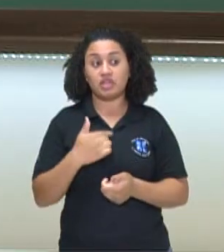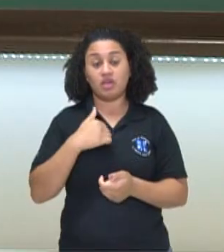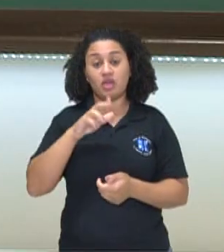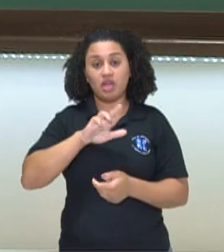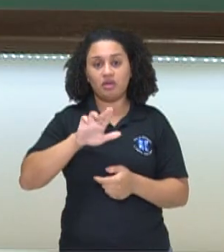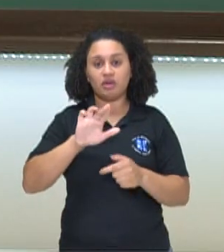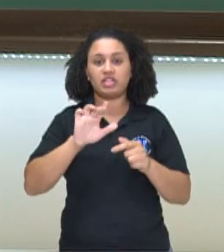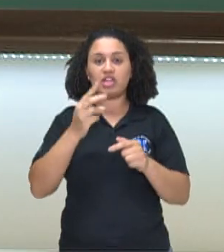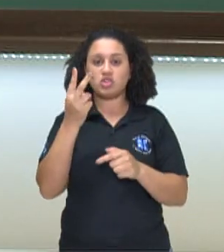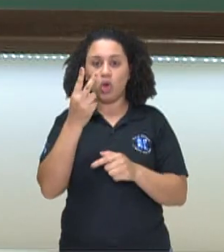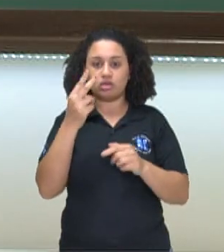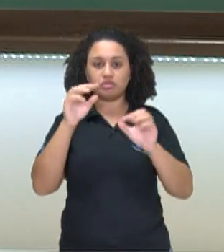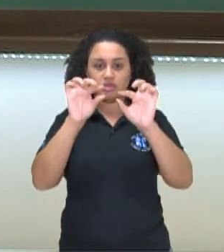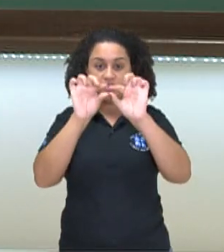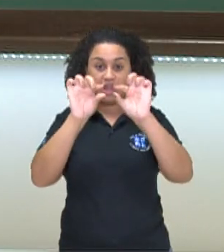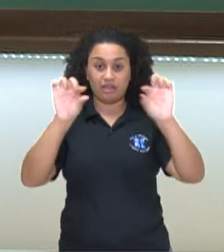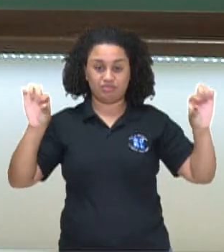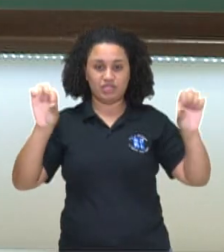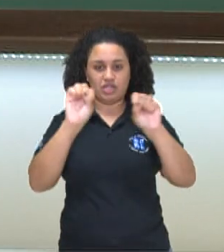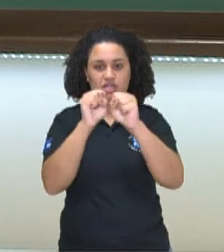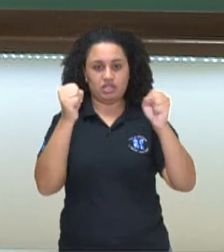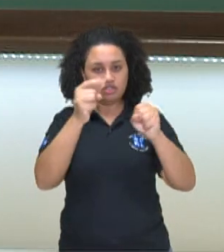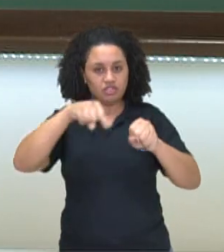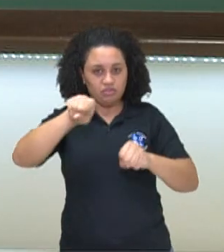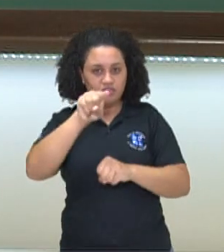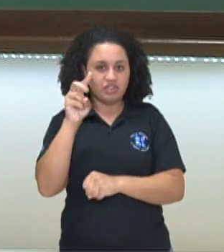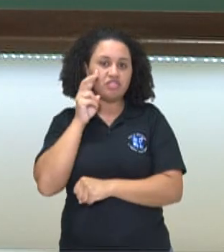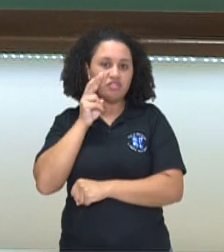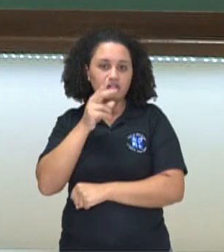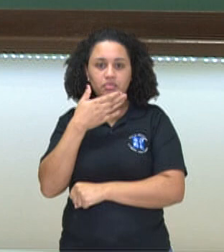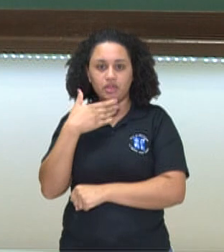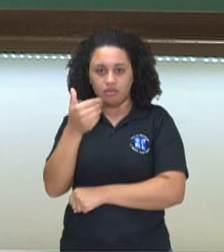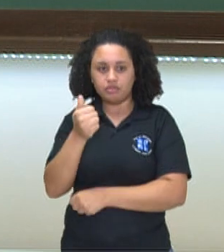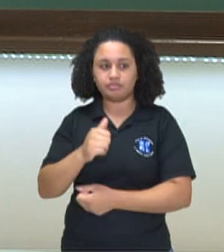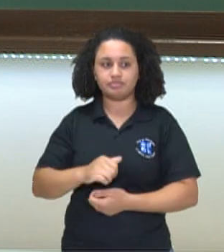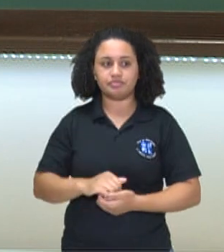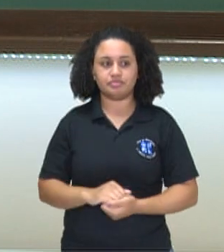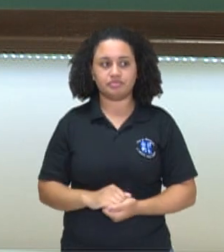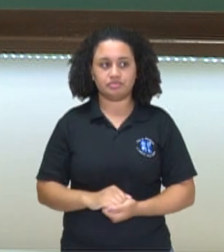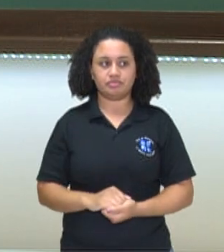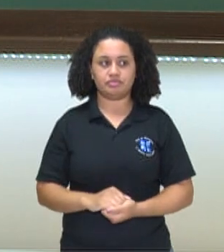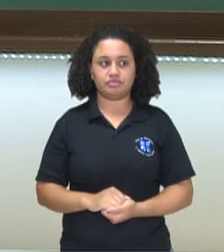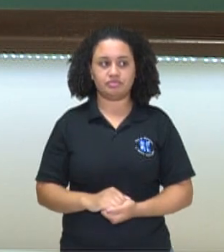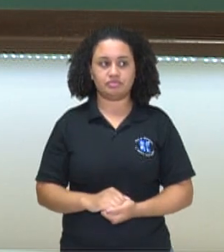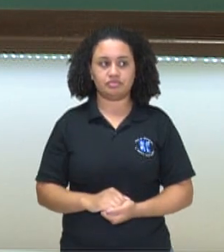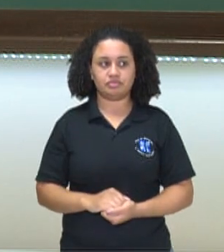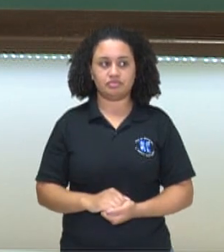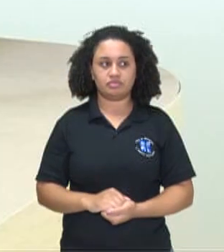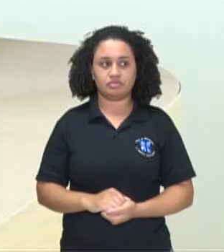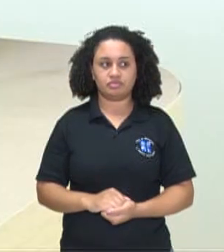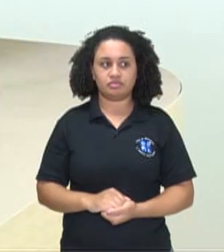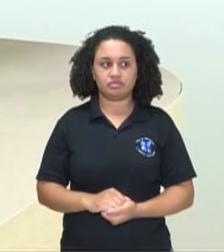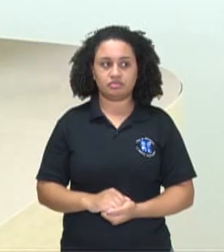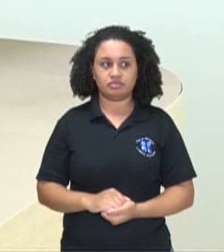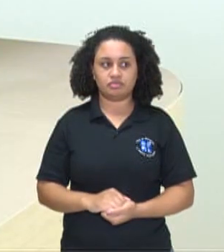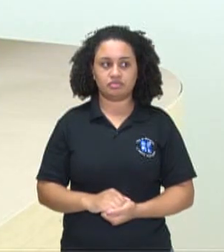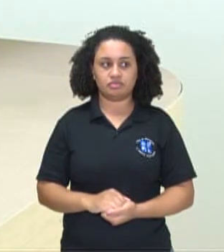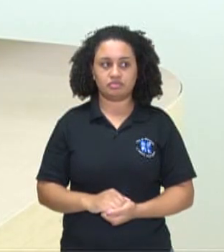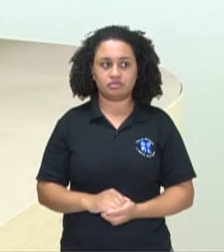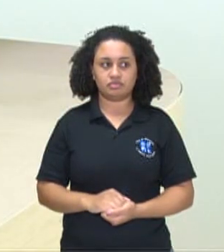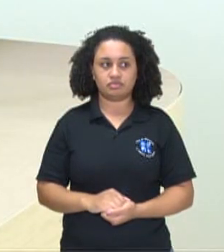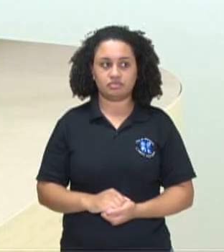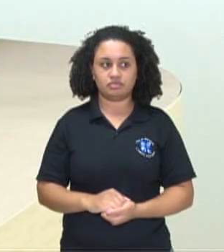canudos para ficar mais evidente aqui para vocês. Só um momento. Vamos colocar aqui com calma.